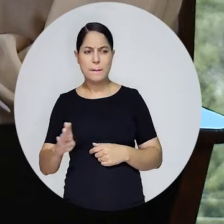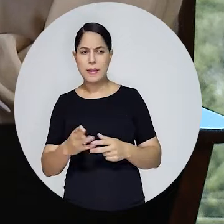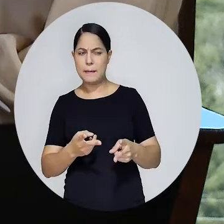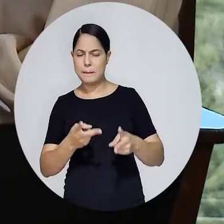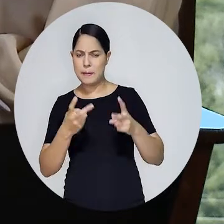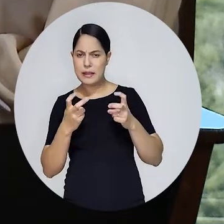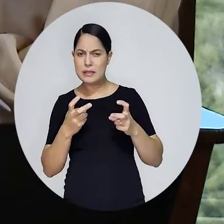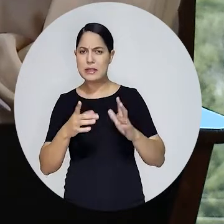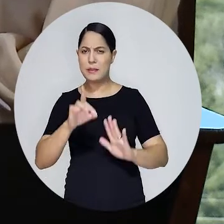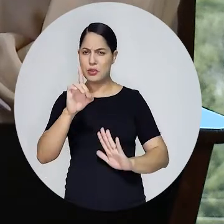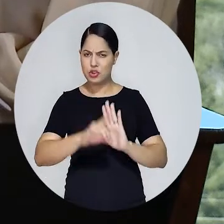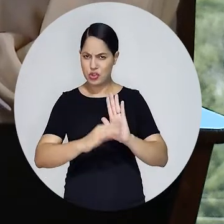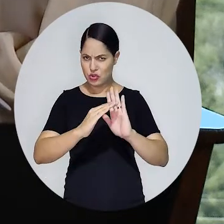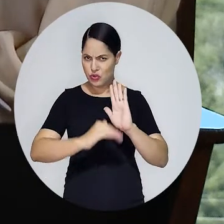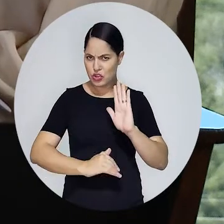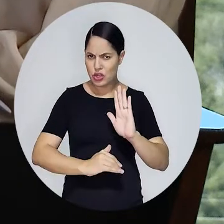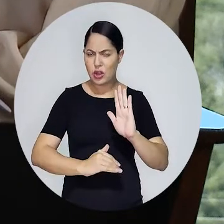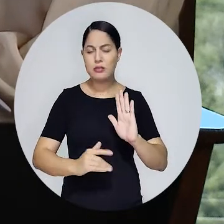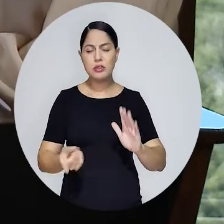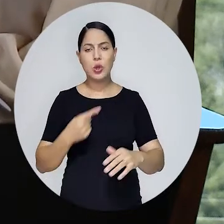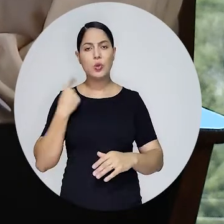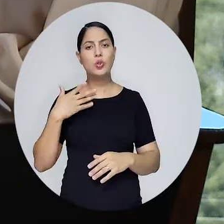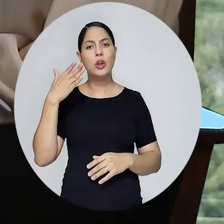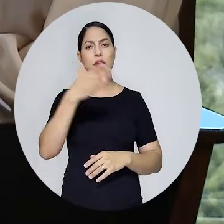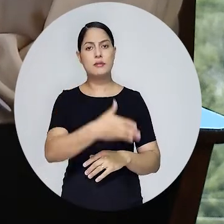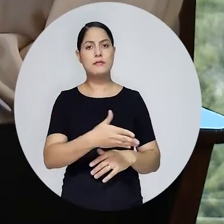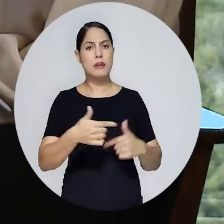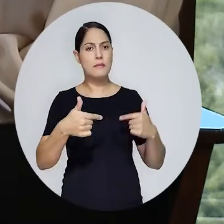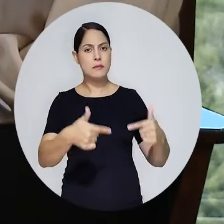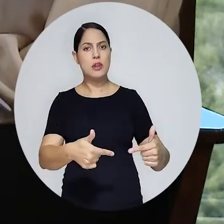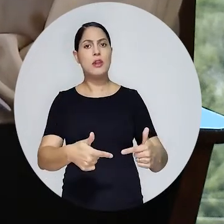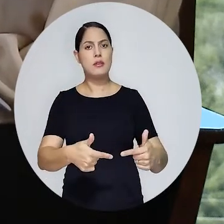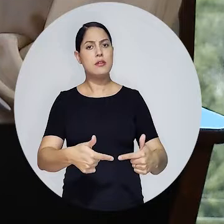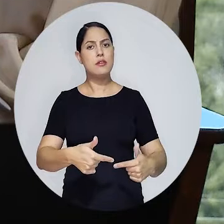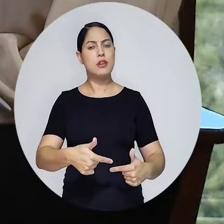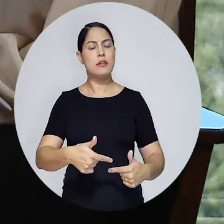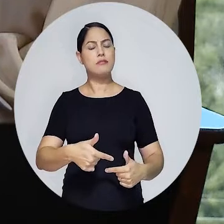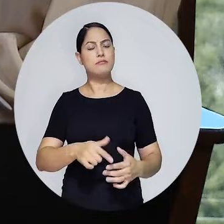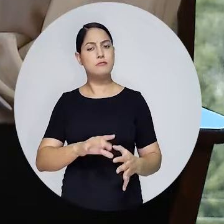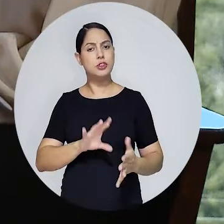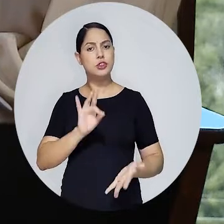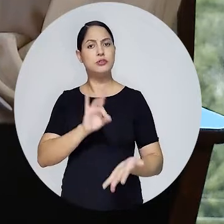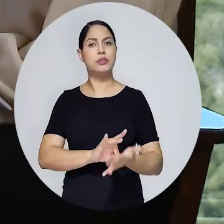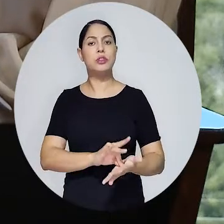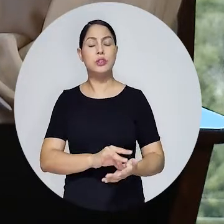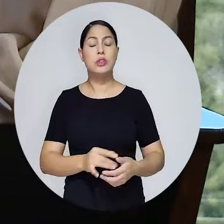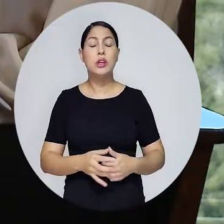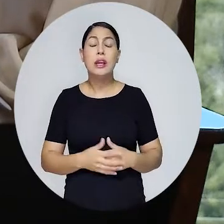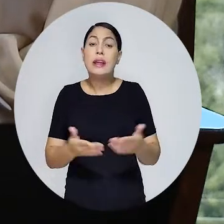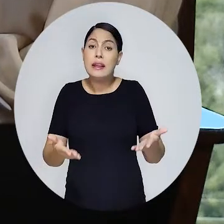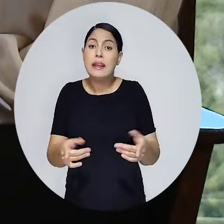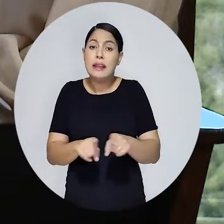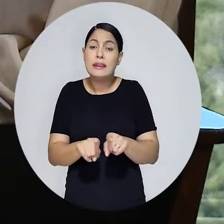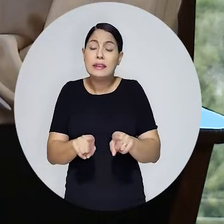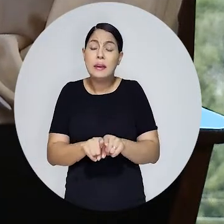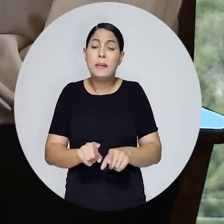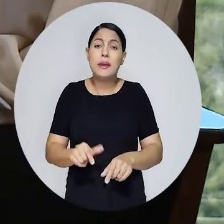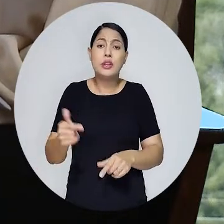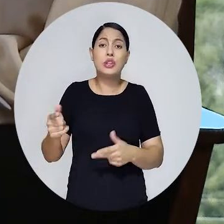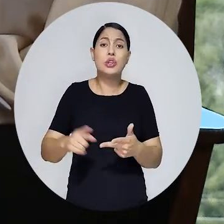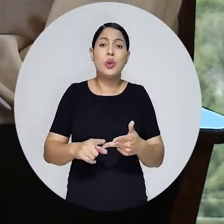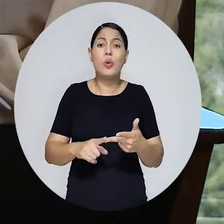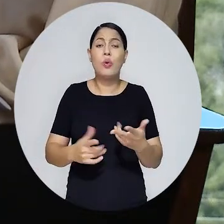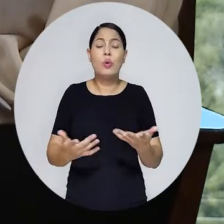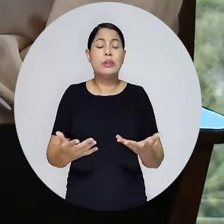à prerrogativa para que as corregedorias desses órgãos possam tomar posição. E ao longo do tempo nós vimos que muitas das representações que a